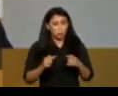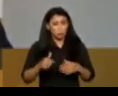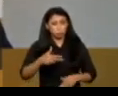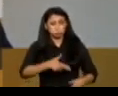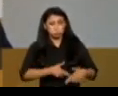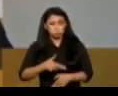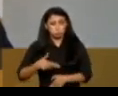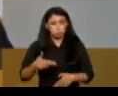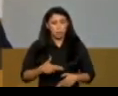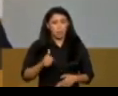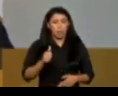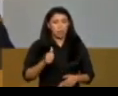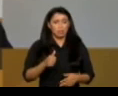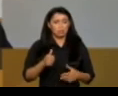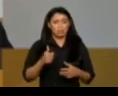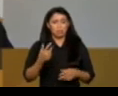Nagorno-Karabakh, não é?